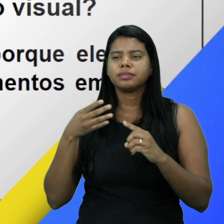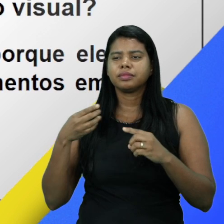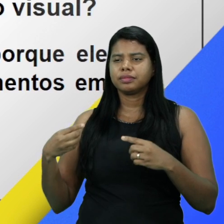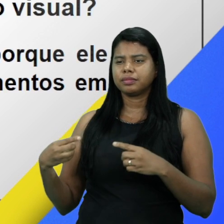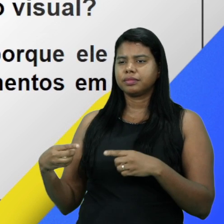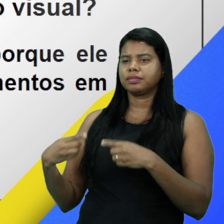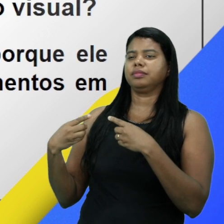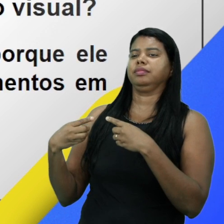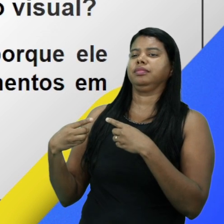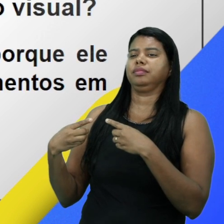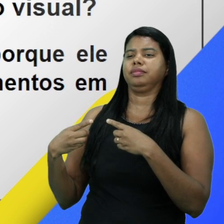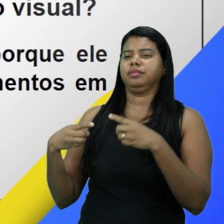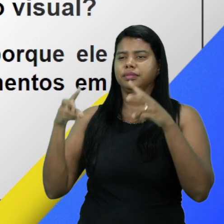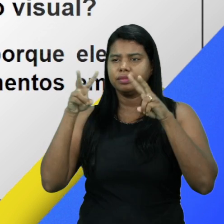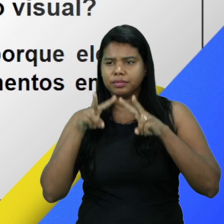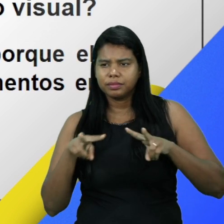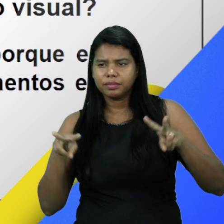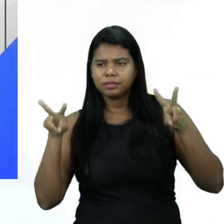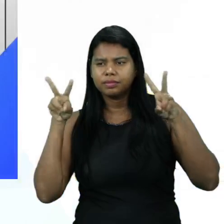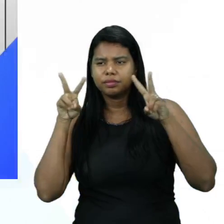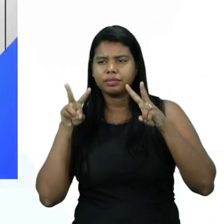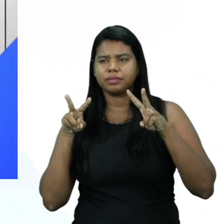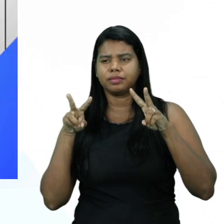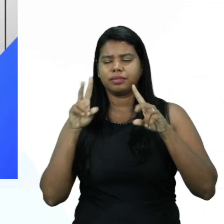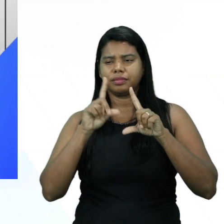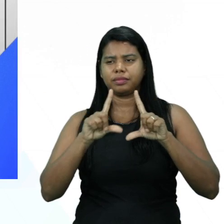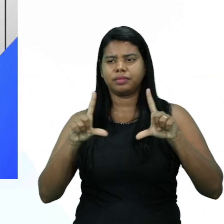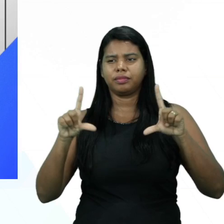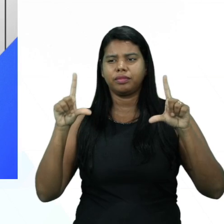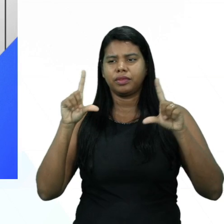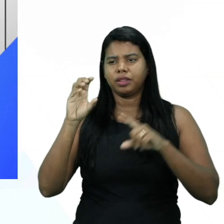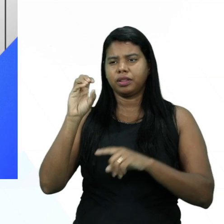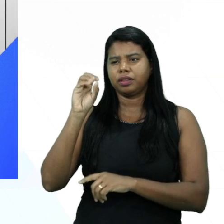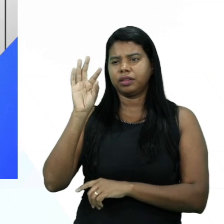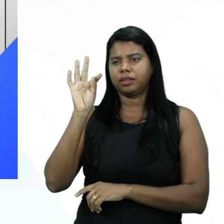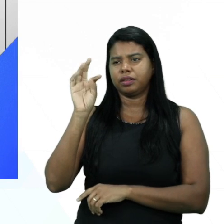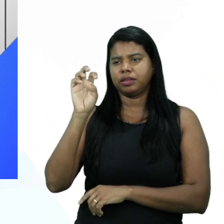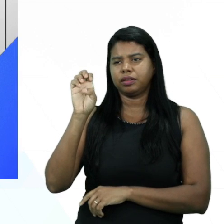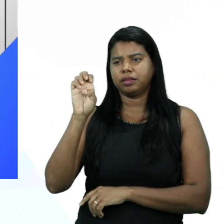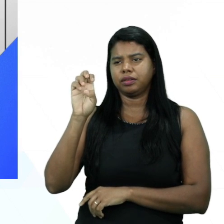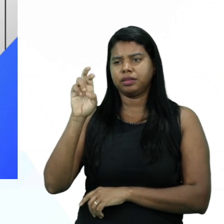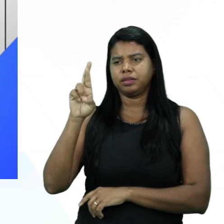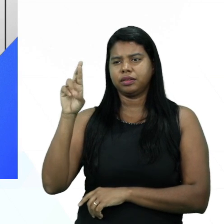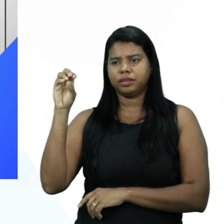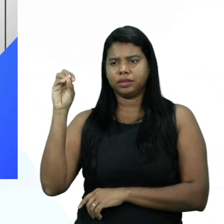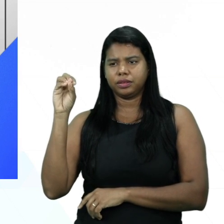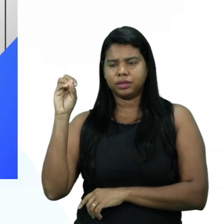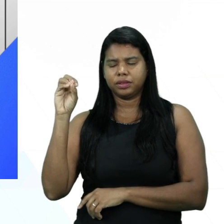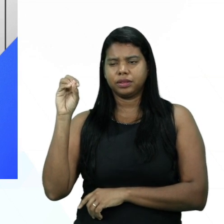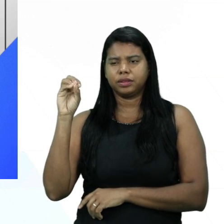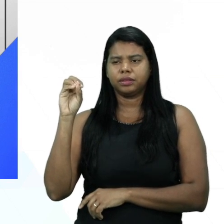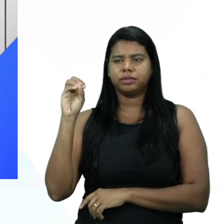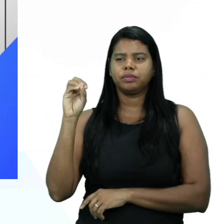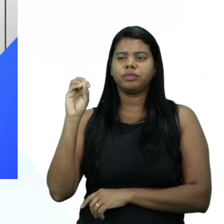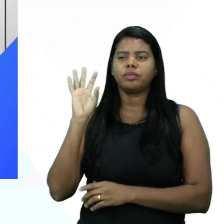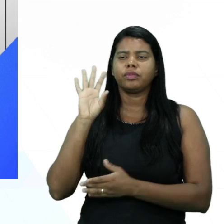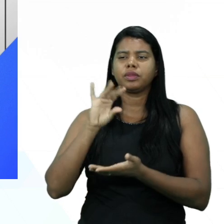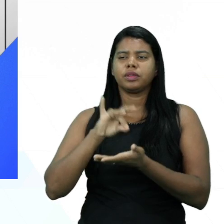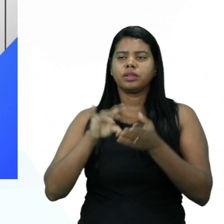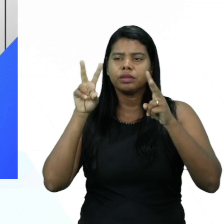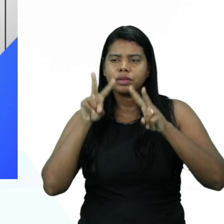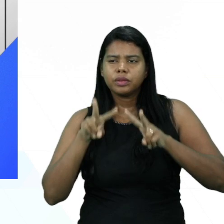ou importância de um elemento em uma página ou tela. E qual seria a importância do peso visual na composição